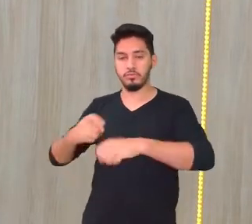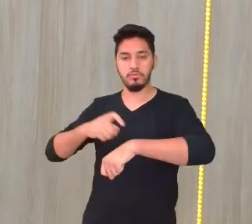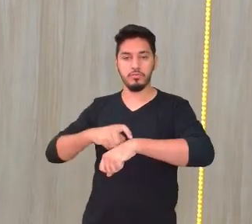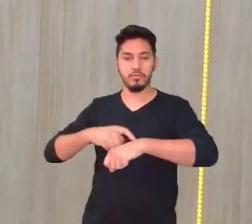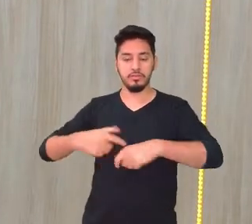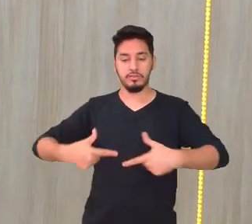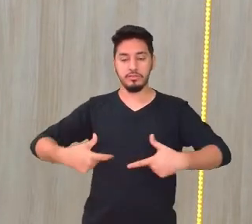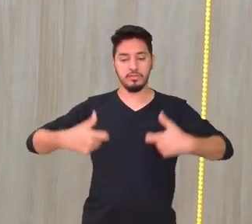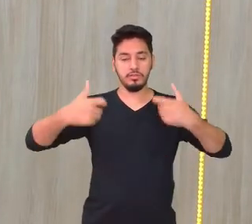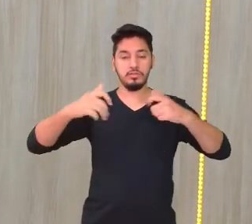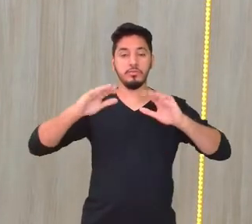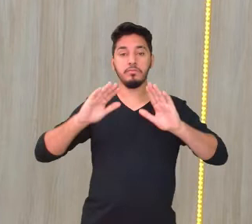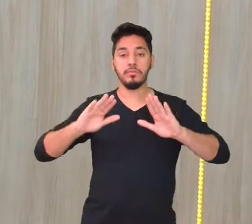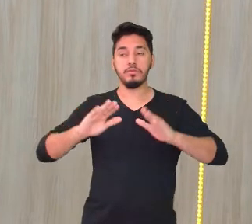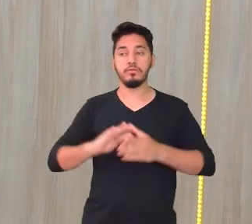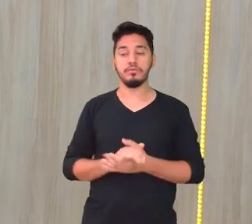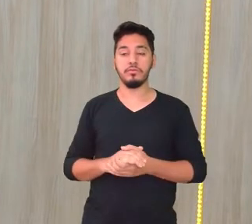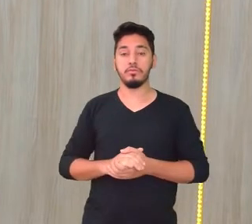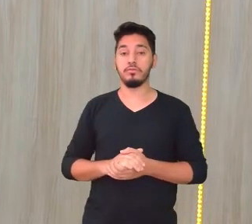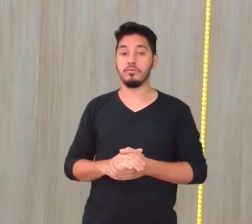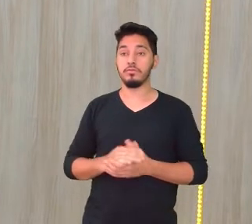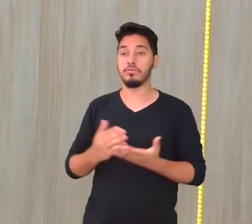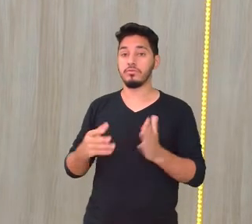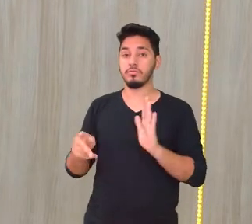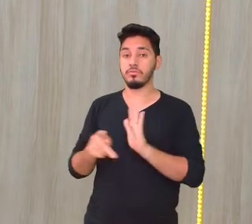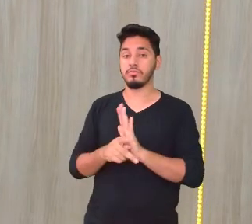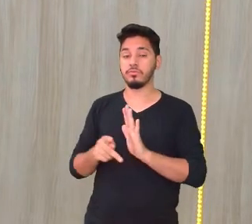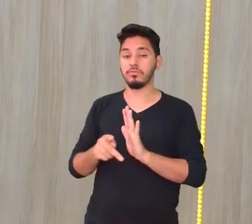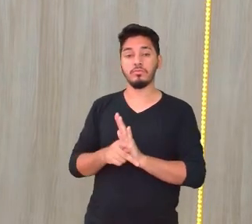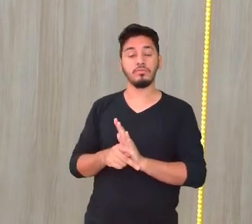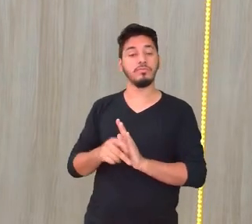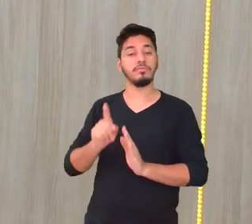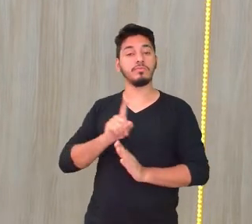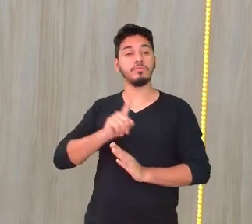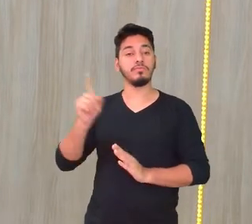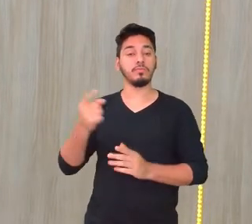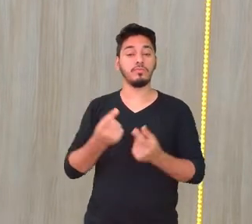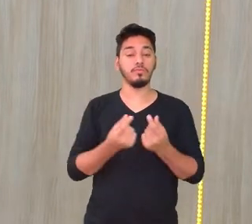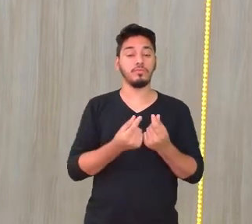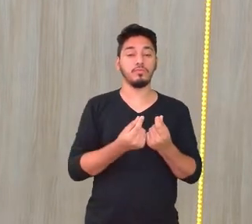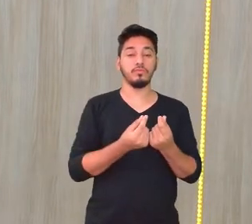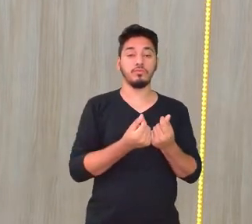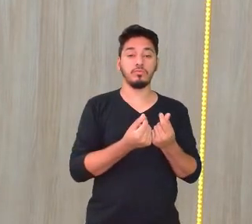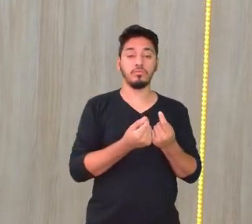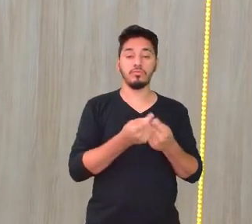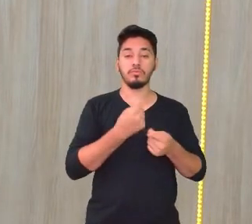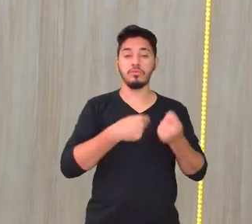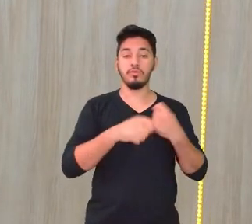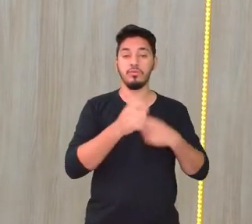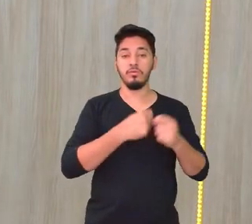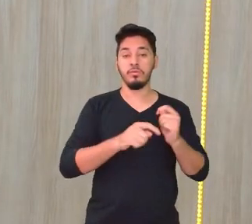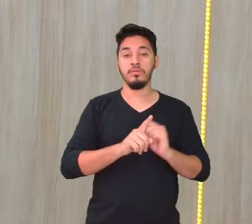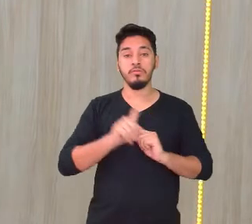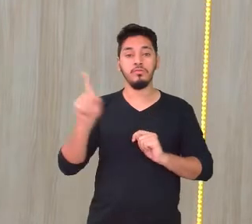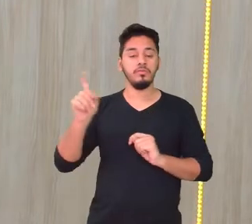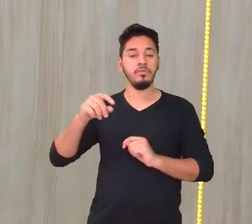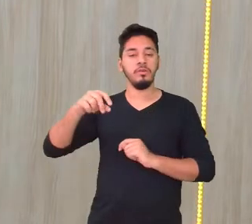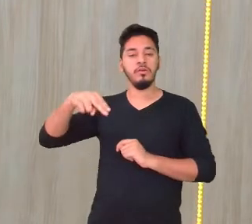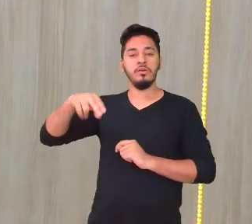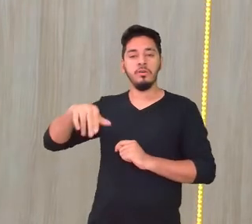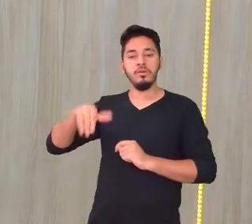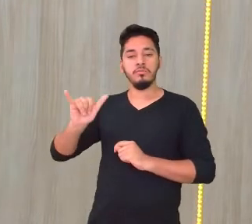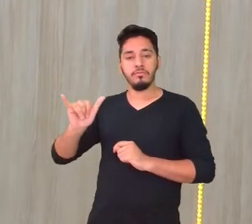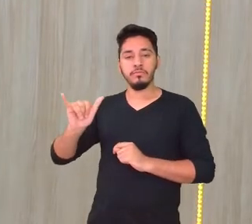guerra. Mas quando a Bolsa de Valores de Nova York ela quebra, o que a gente vai observar é